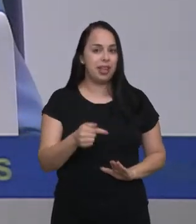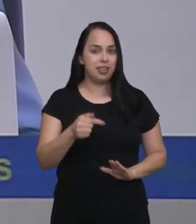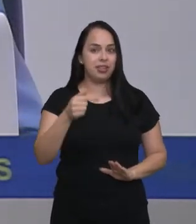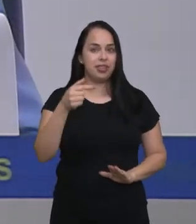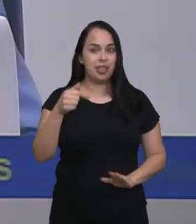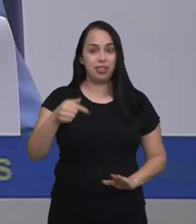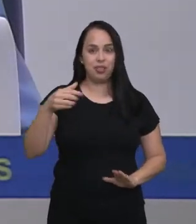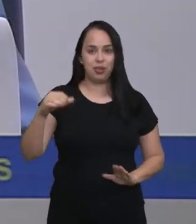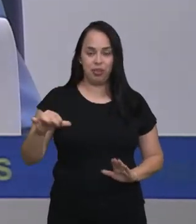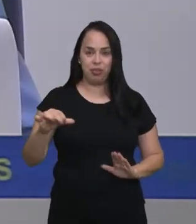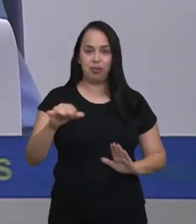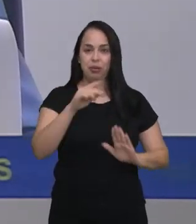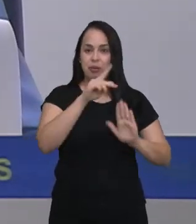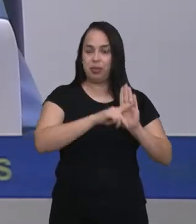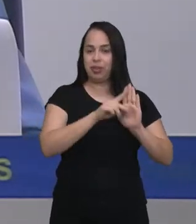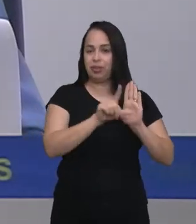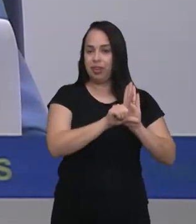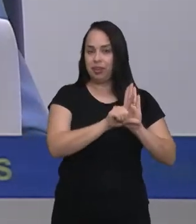3779-2021, projeto de lei